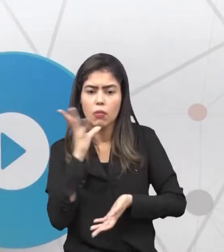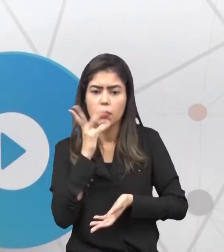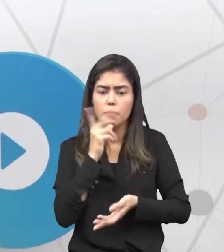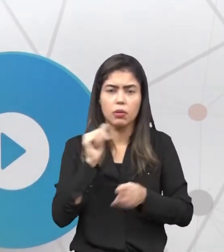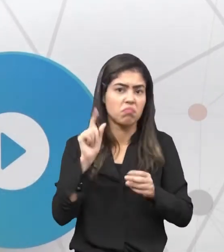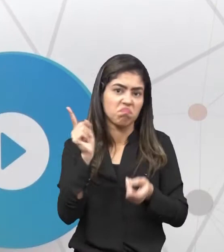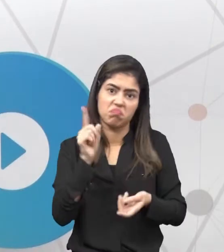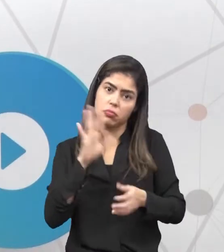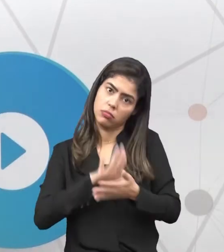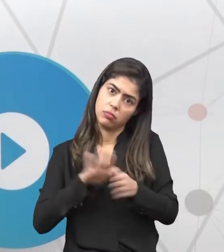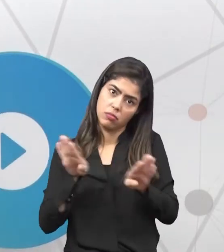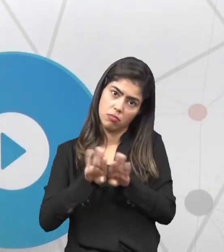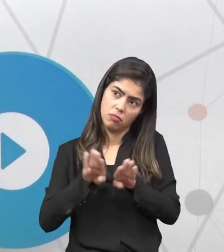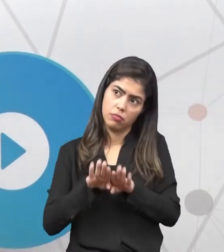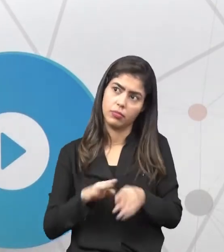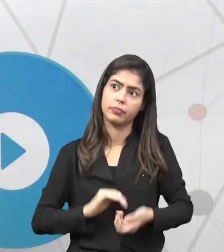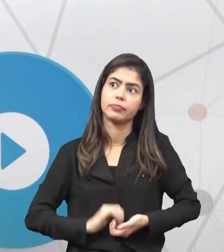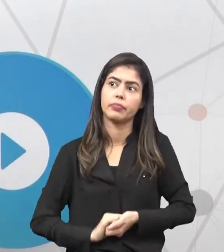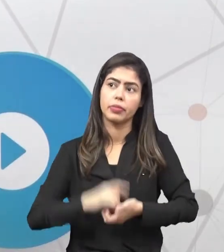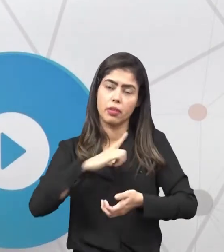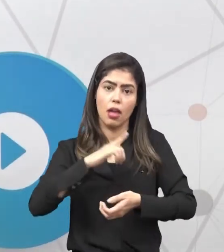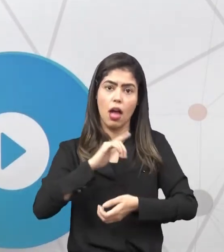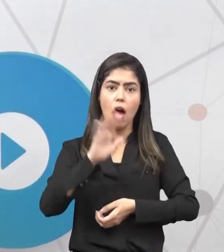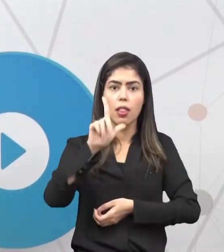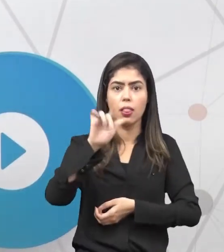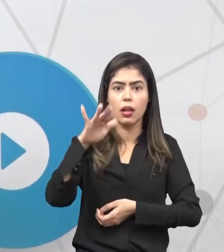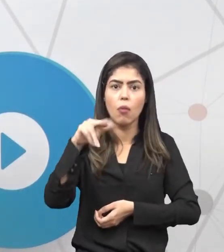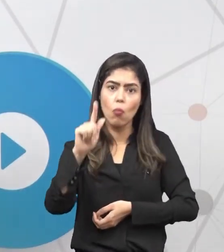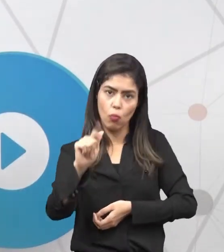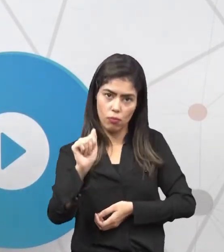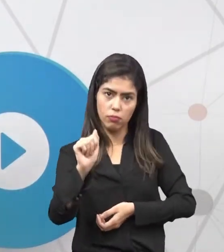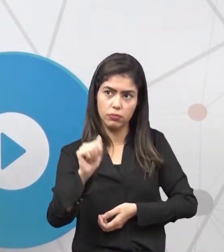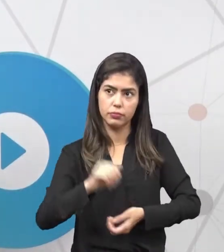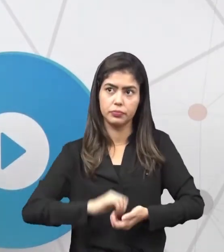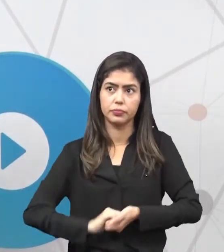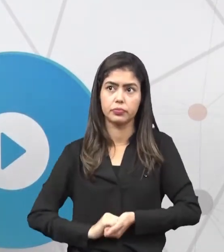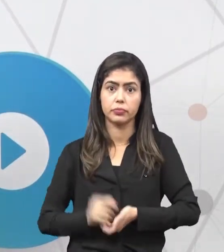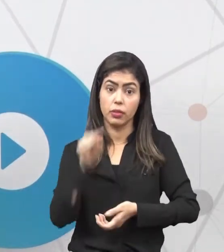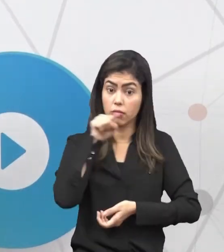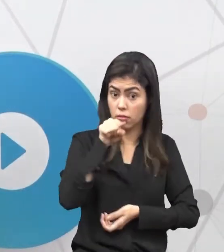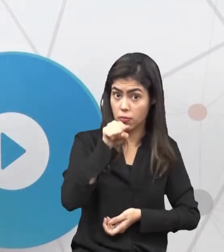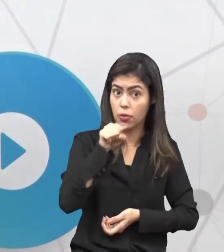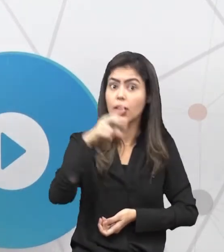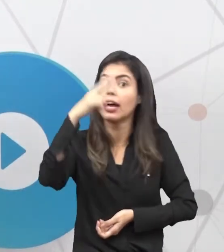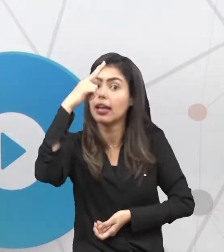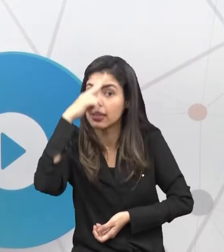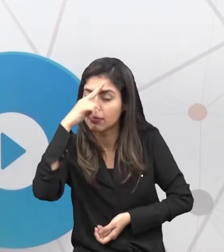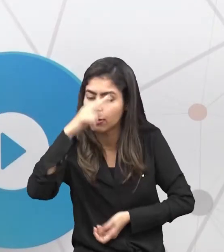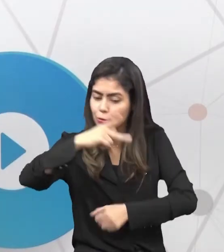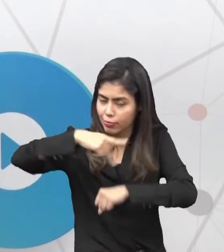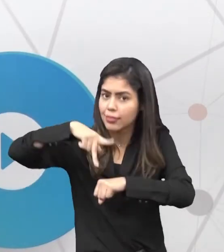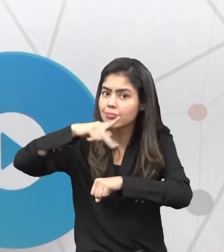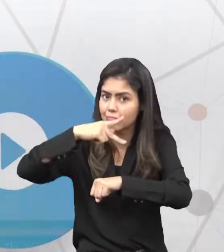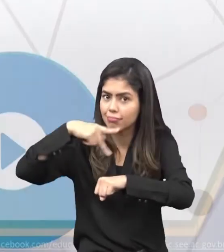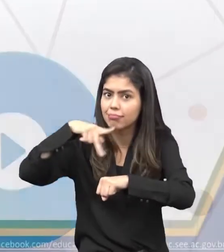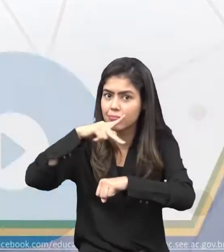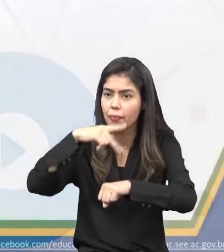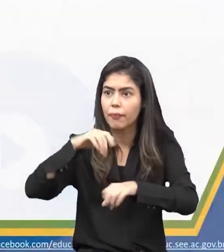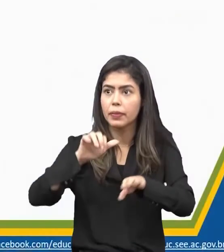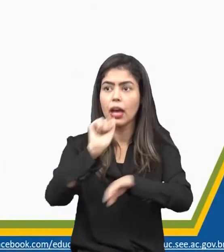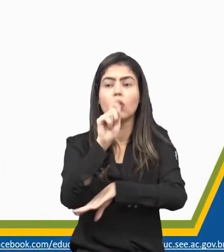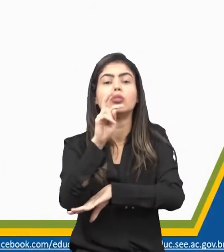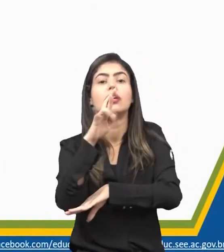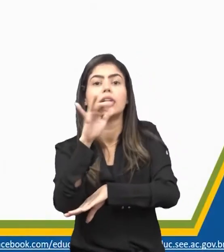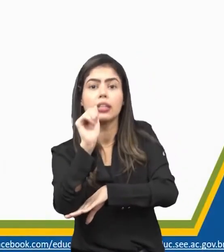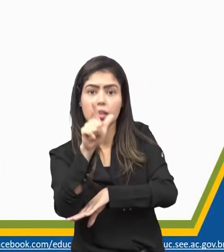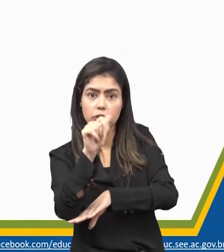muito tempo. E nós temos autoridade legal, né? Aí, nesse ponto, nós temos que lembrar do nosso país. A